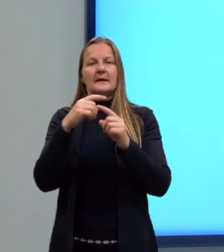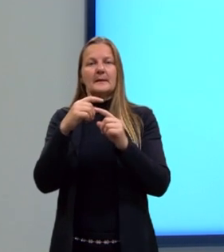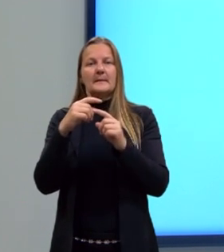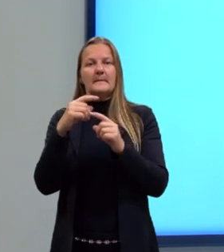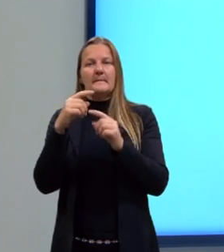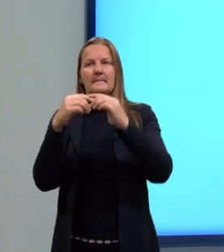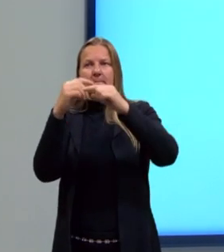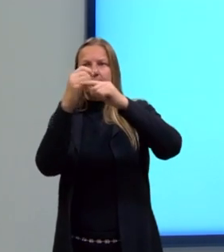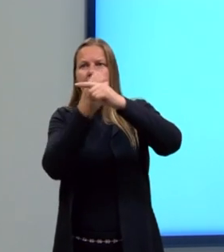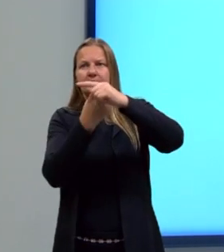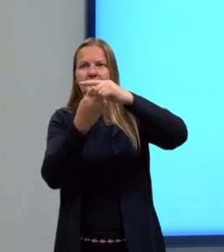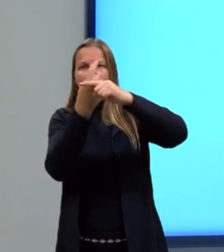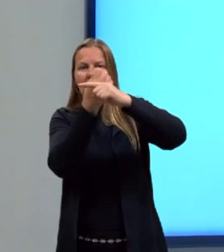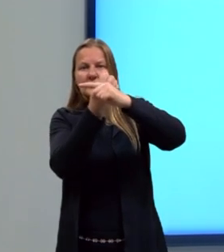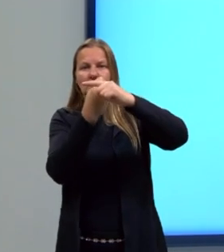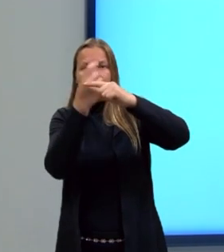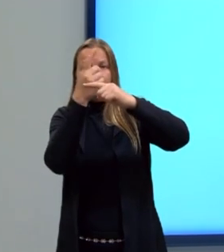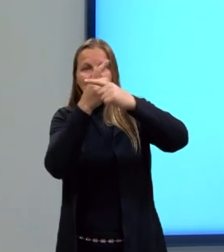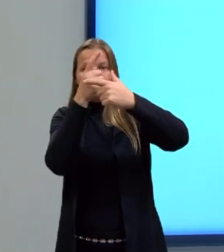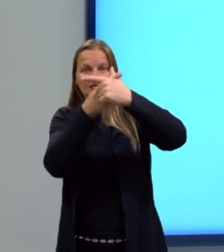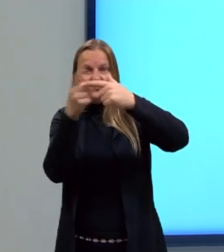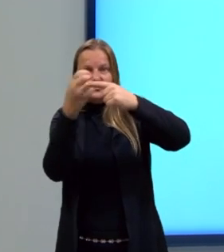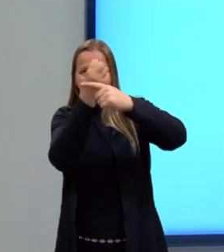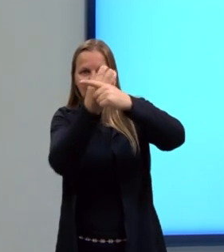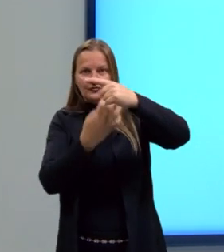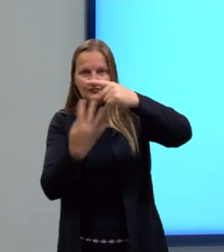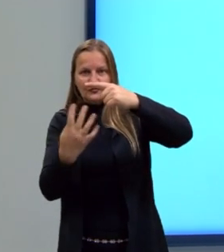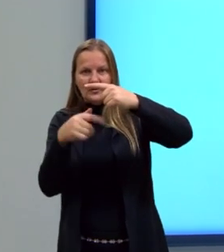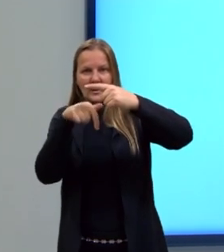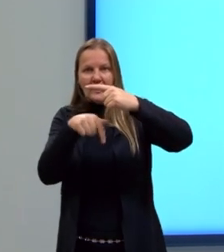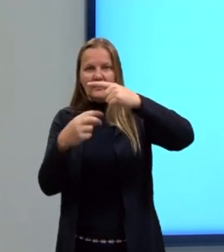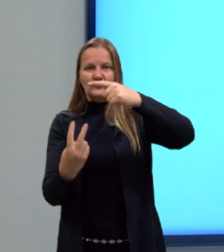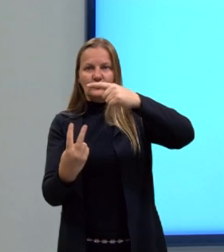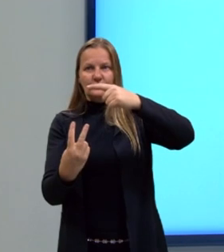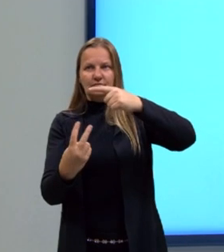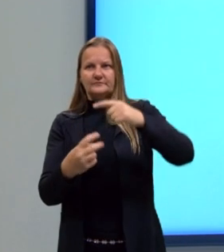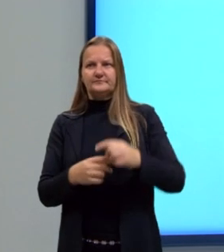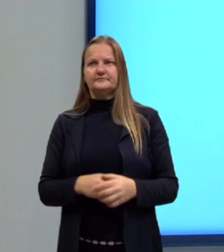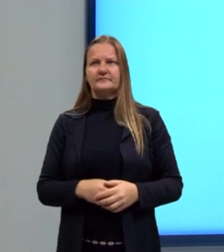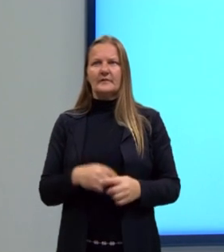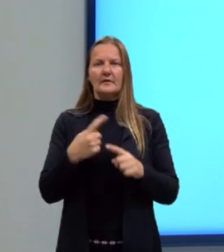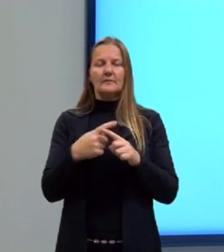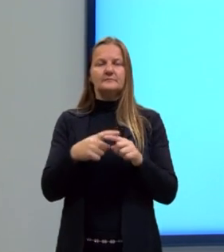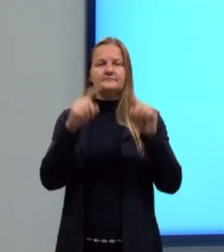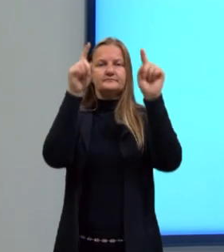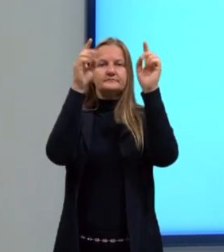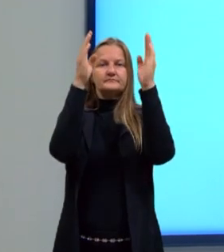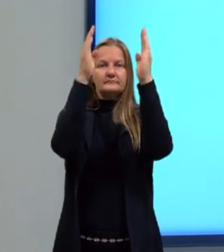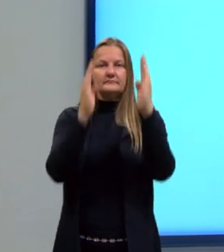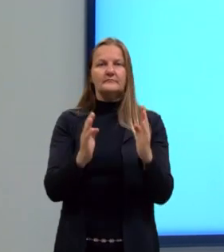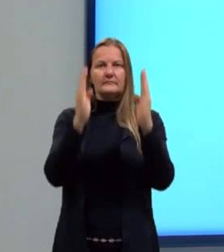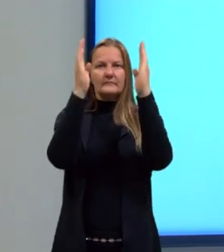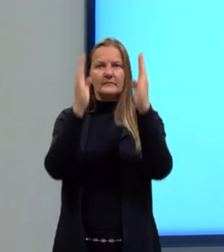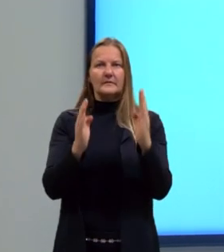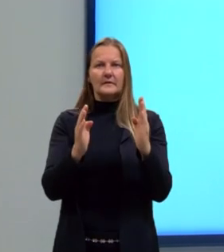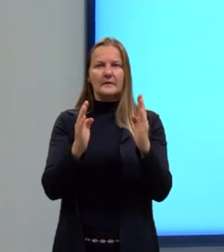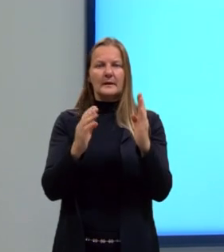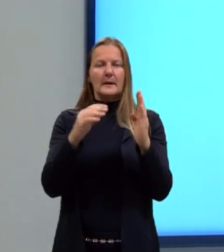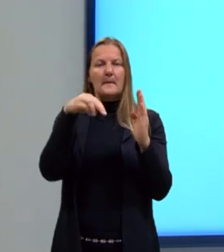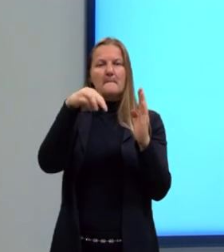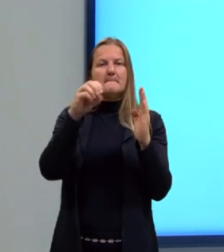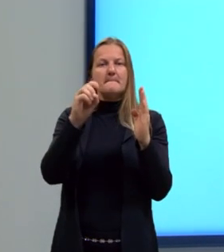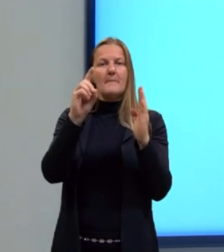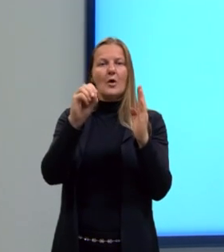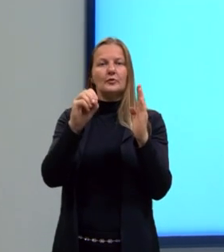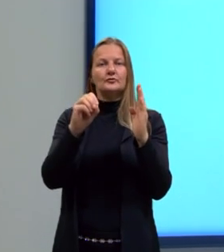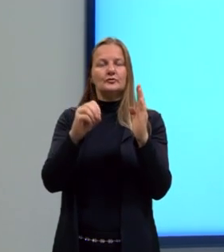carga dois e aqui importante a gente tem um módulo tá essas barras aqui a gente chama de módulo E isso quer dizer né que